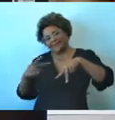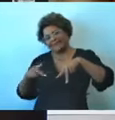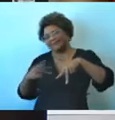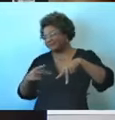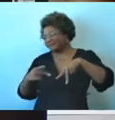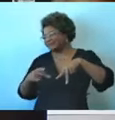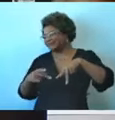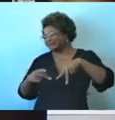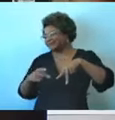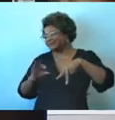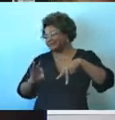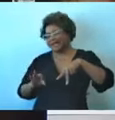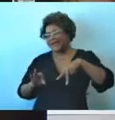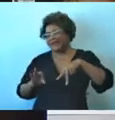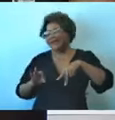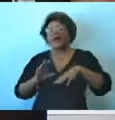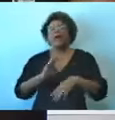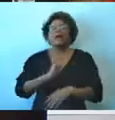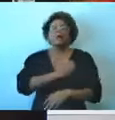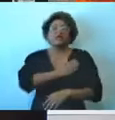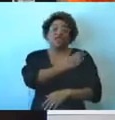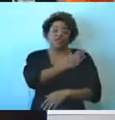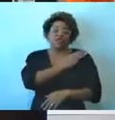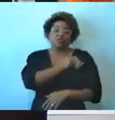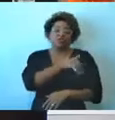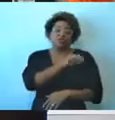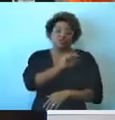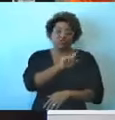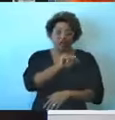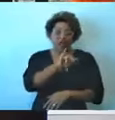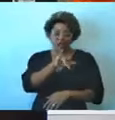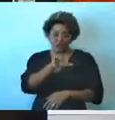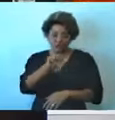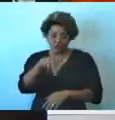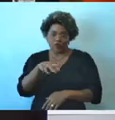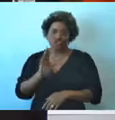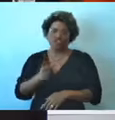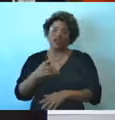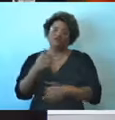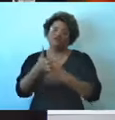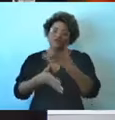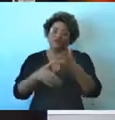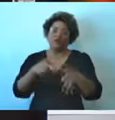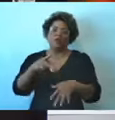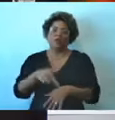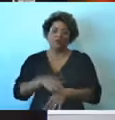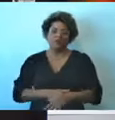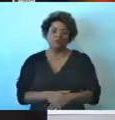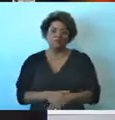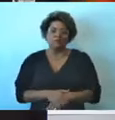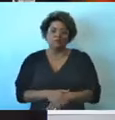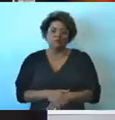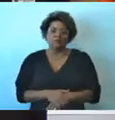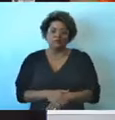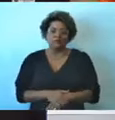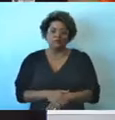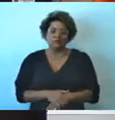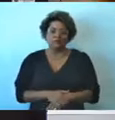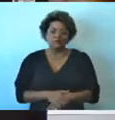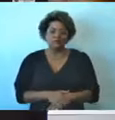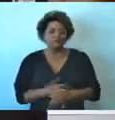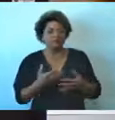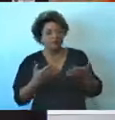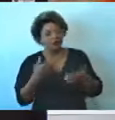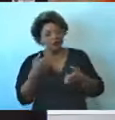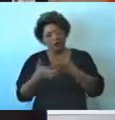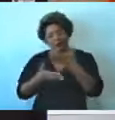a ter um acidente. Quero fazer só o registro aqui da presença do vereador Tileléu. Obrigado, Tileléu, por participar conosco aqui dessa audiência. E o